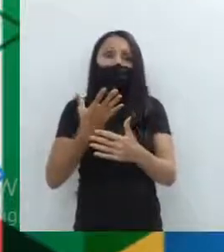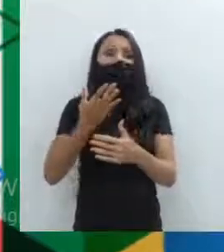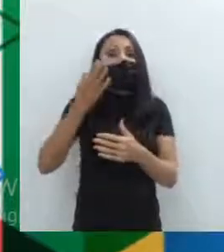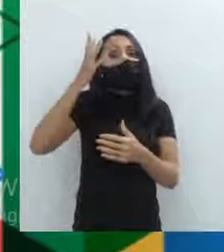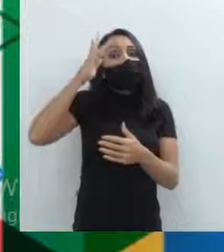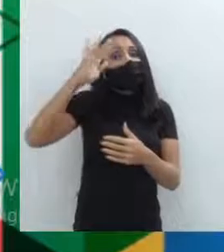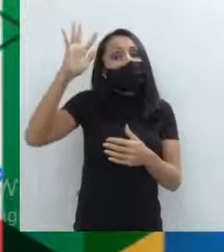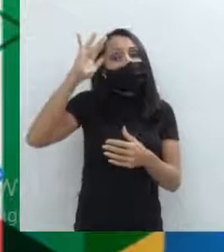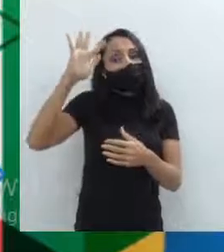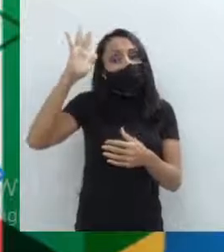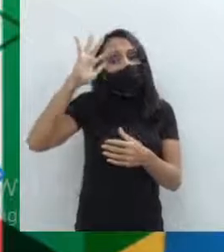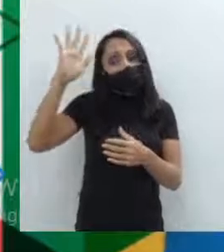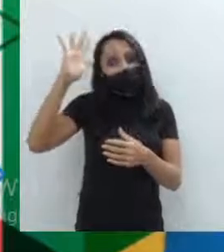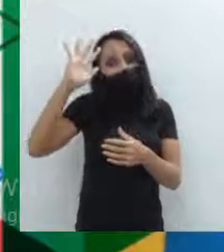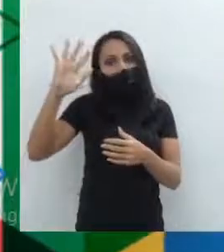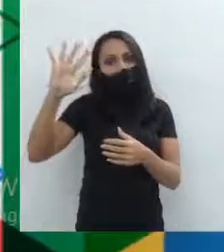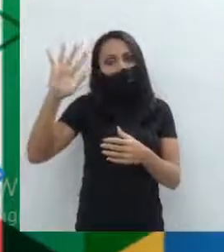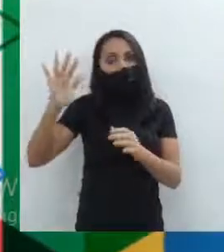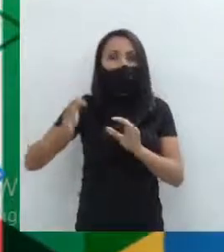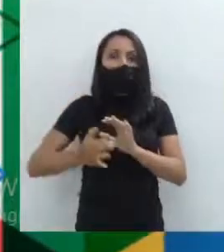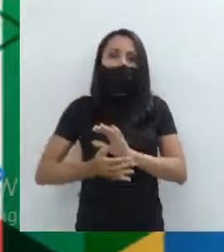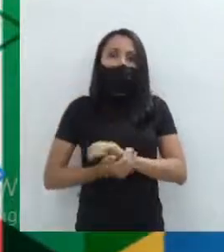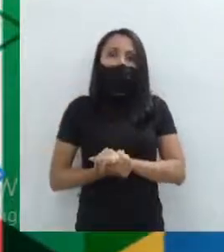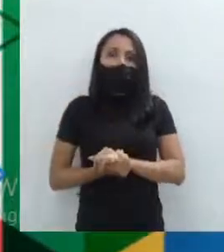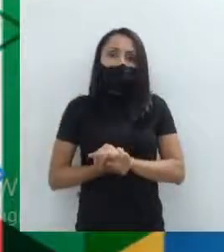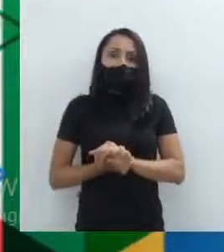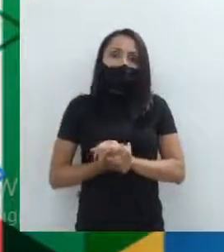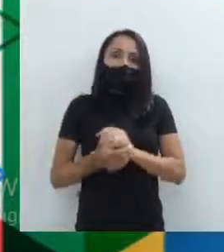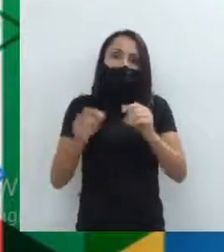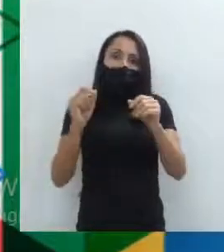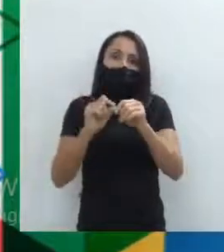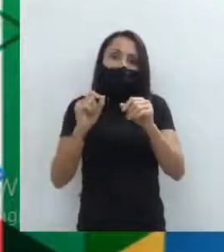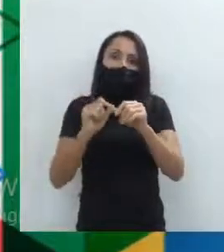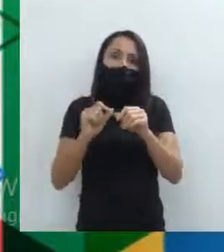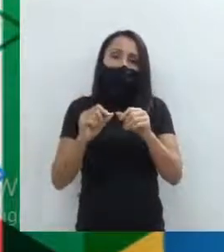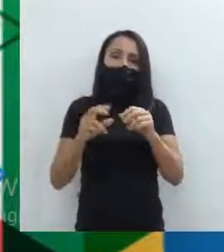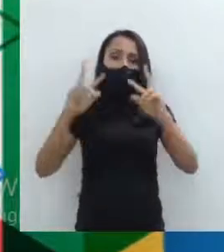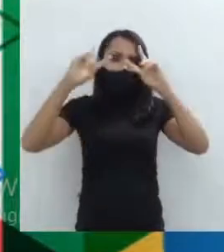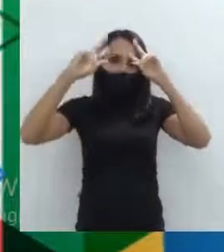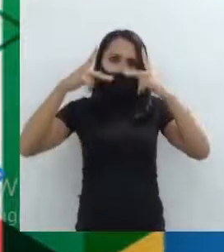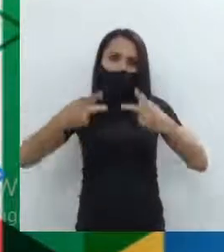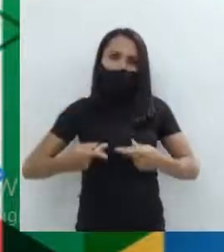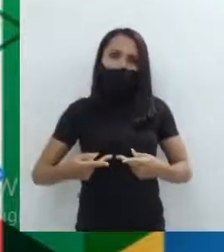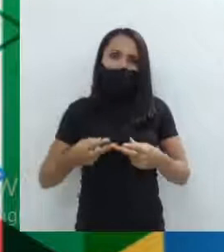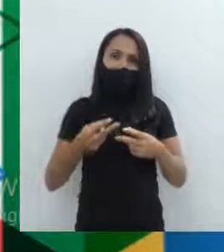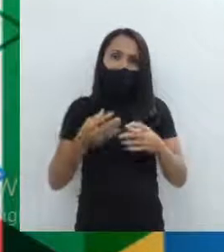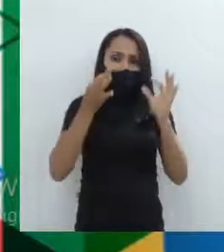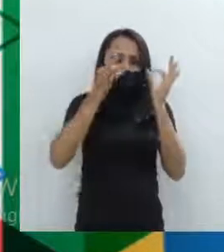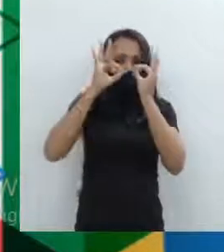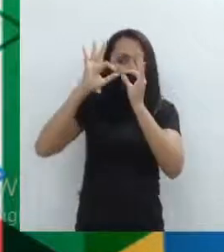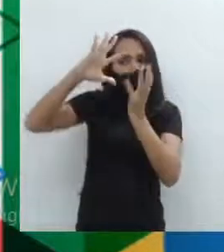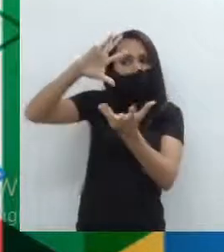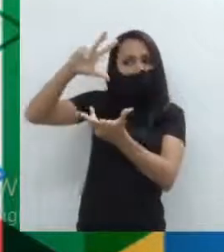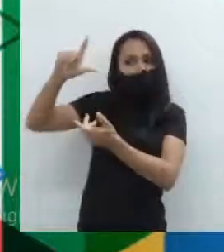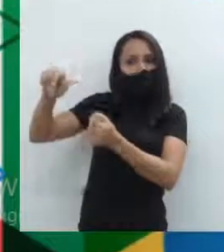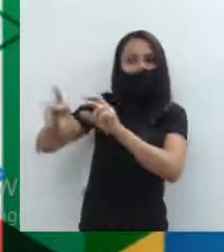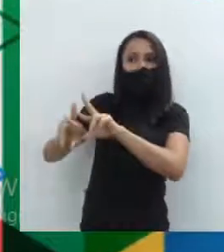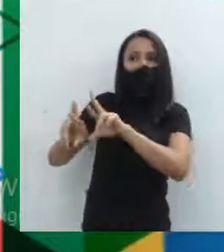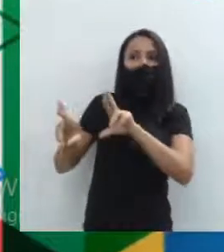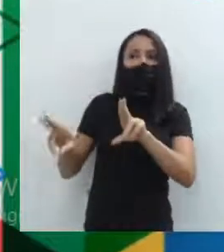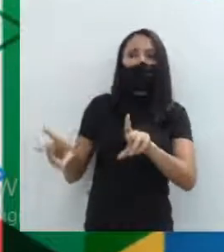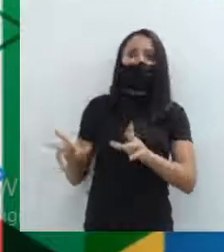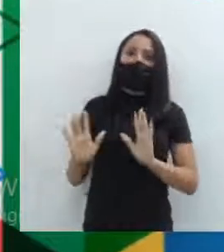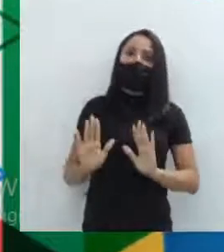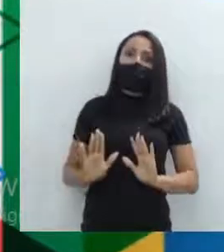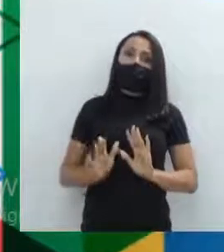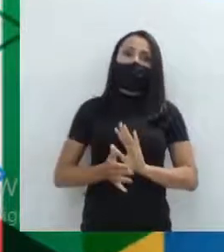ideologia que vai fazer com que o ser humano olhe o mundo de uma forma diferente, ok? Então